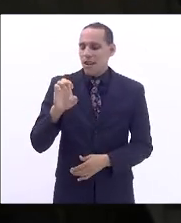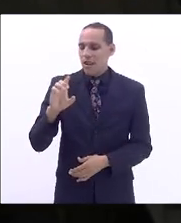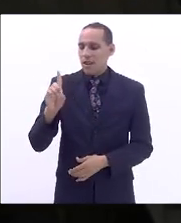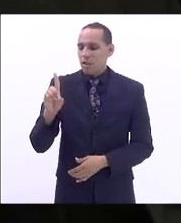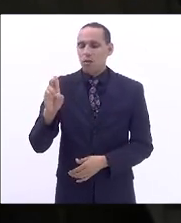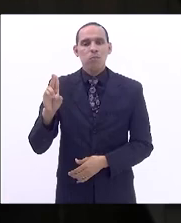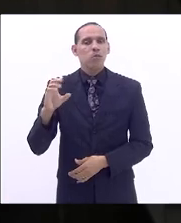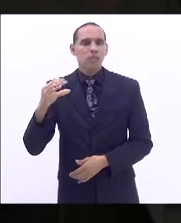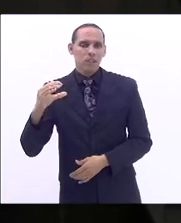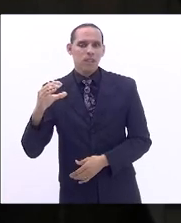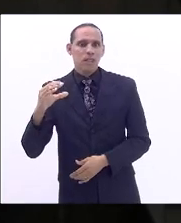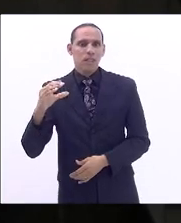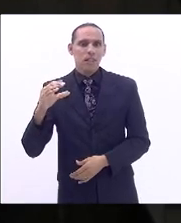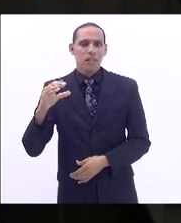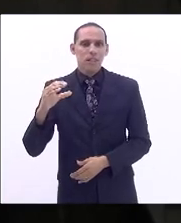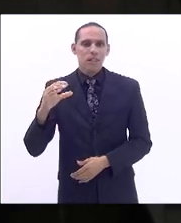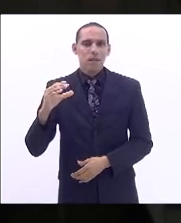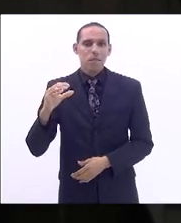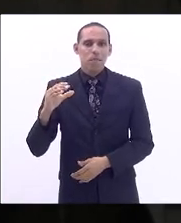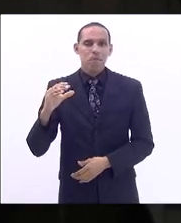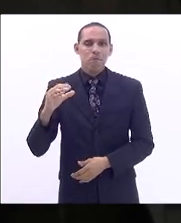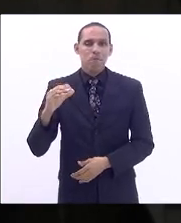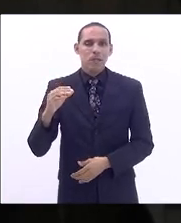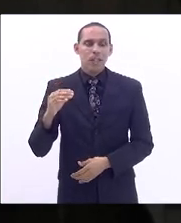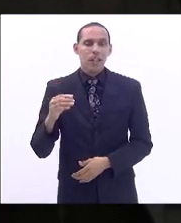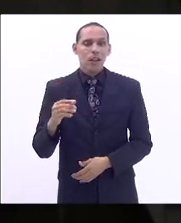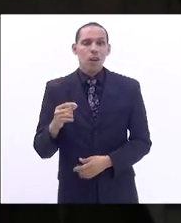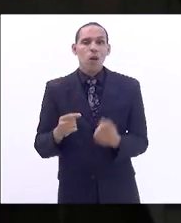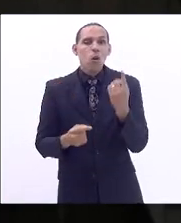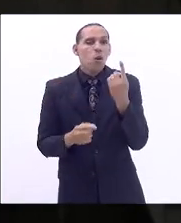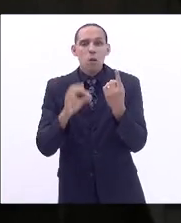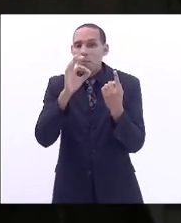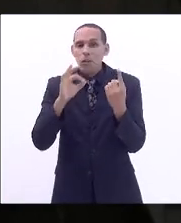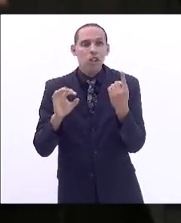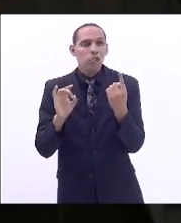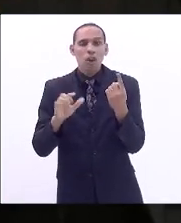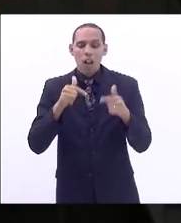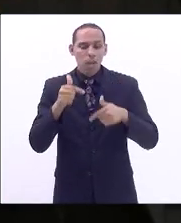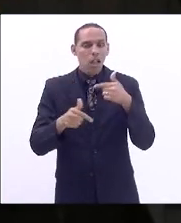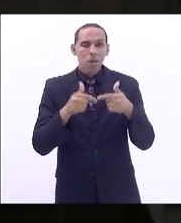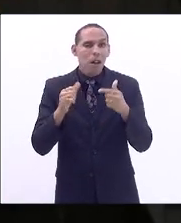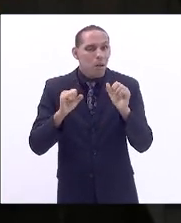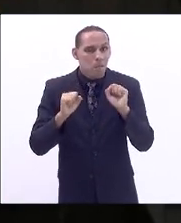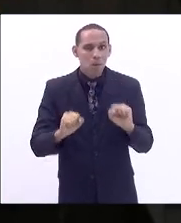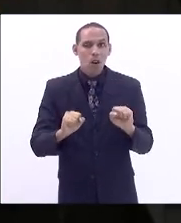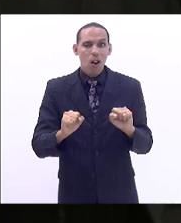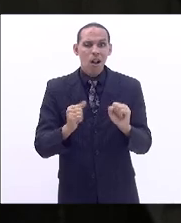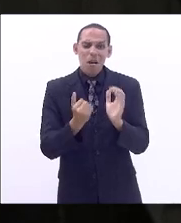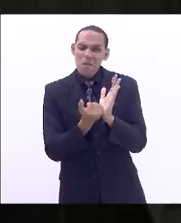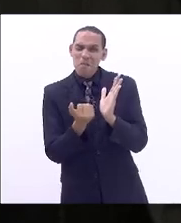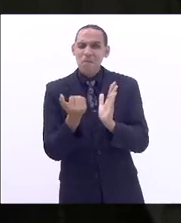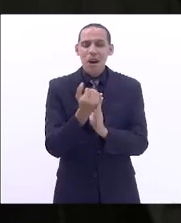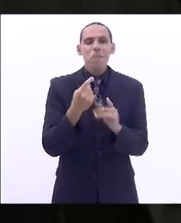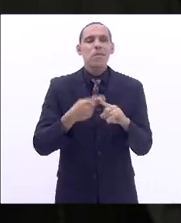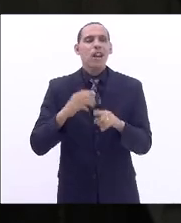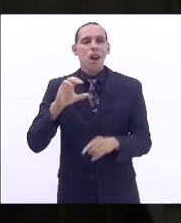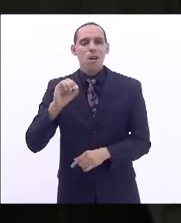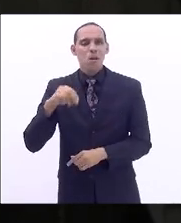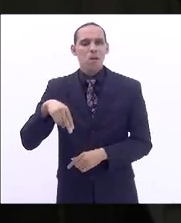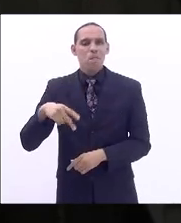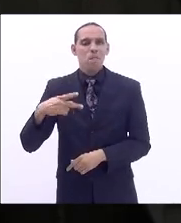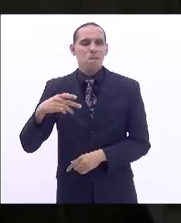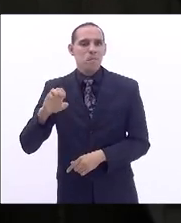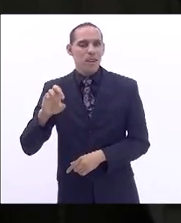faz o refiro usa a sua capacidade de refino em menos de um por cento da capacidade instalada com perde não aconteceu então